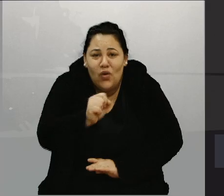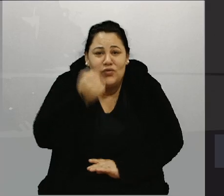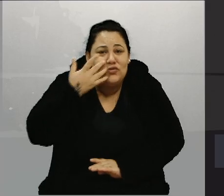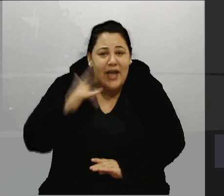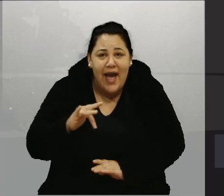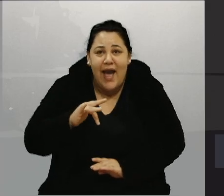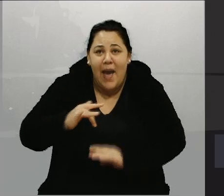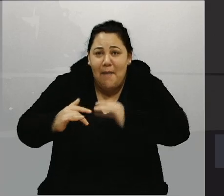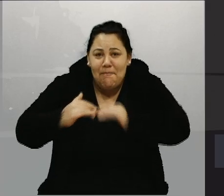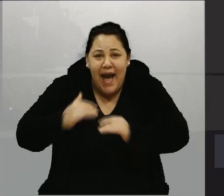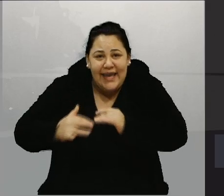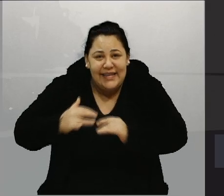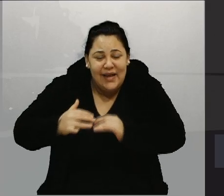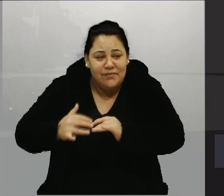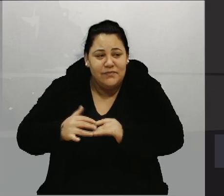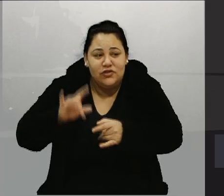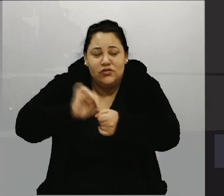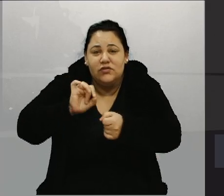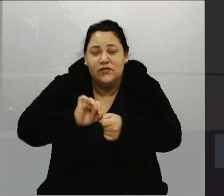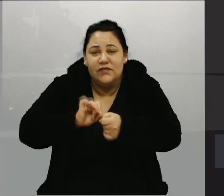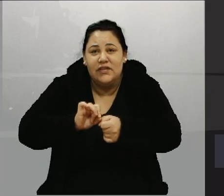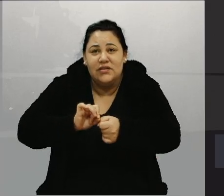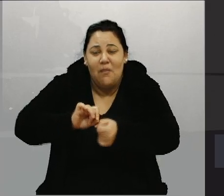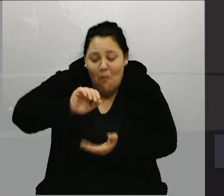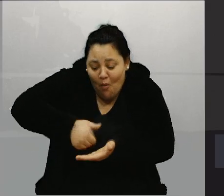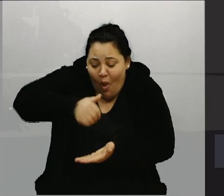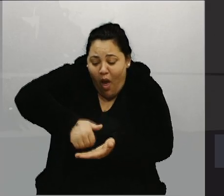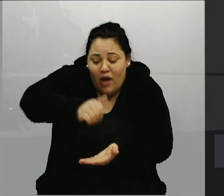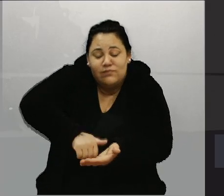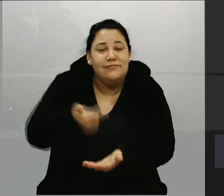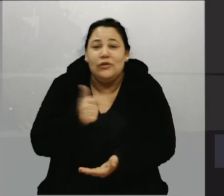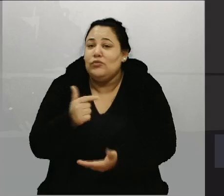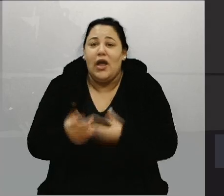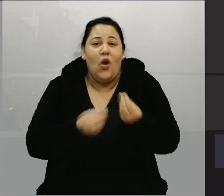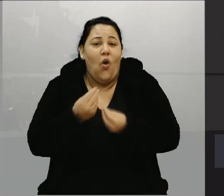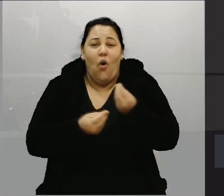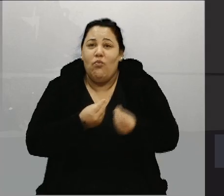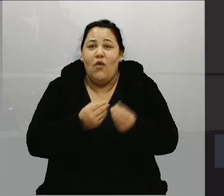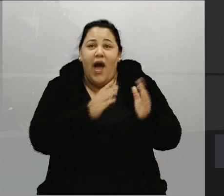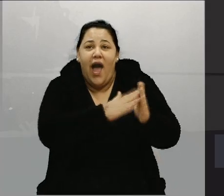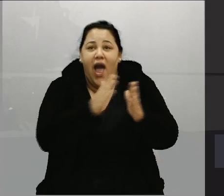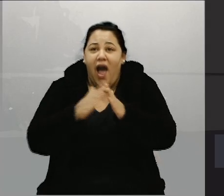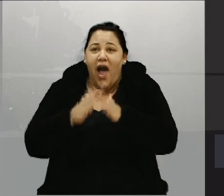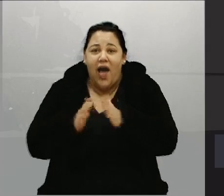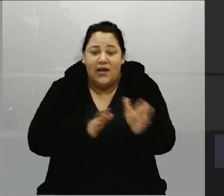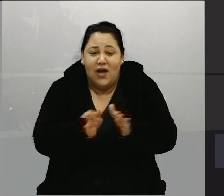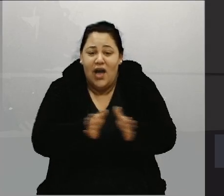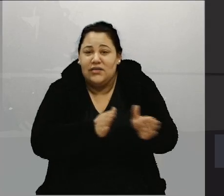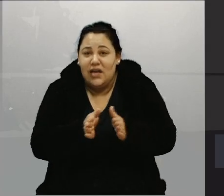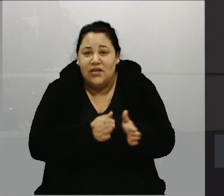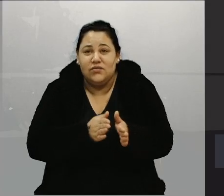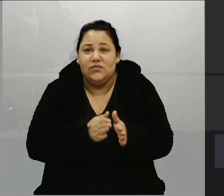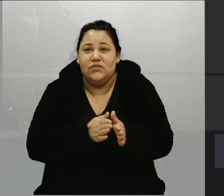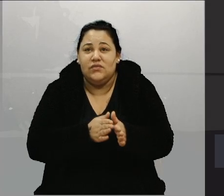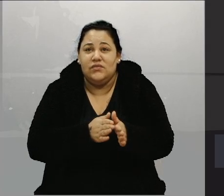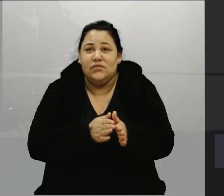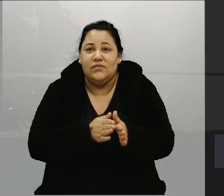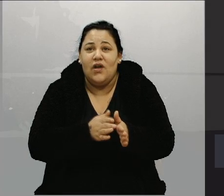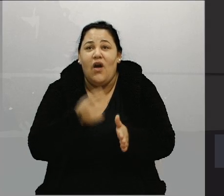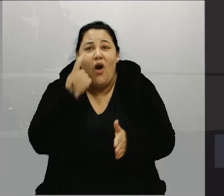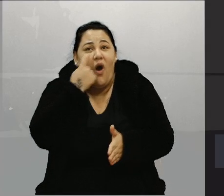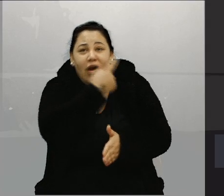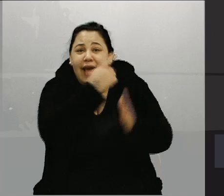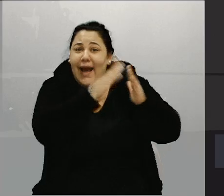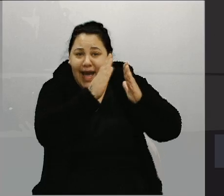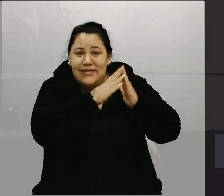fizeram os buracos. E não tem condições aquelas casas poderem acessar os carros. Aquela casa ali do Portão Azul não consegue, olha lá, ó. Não